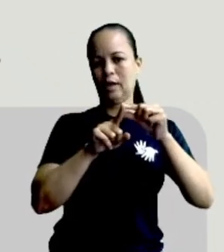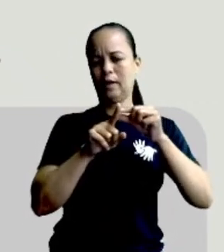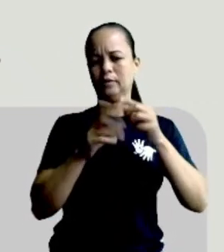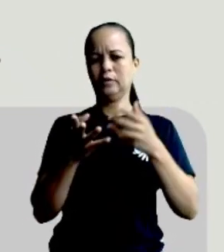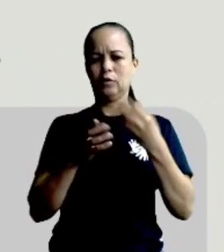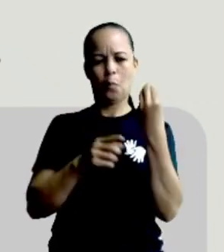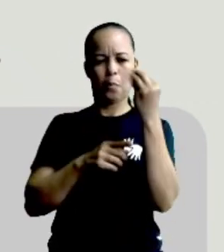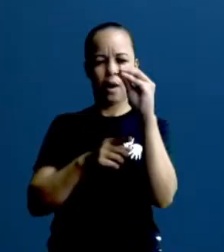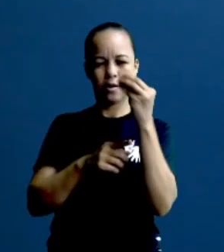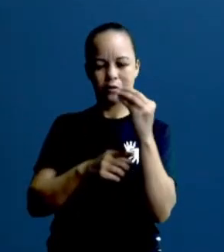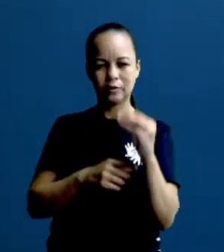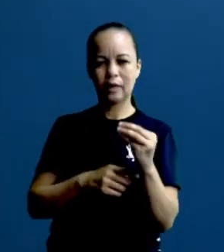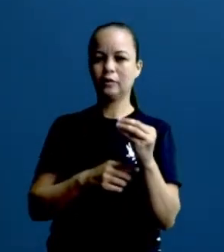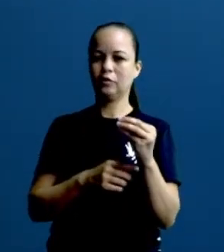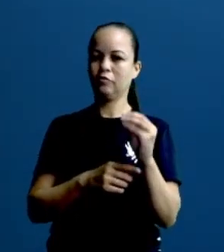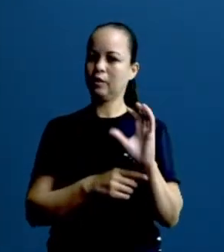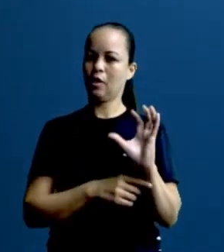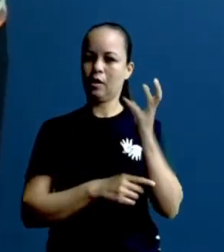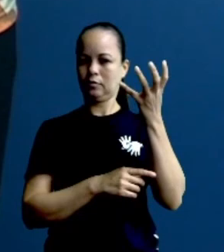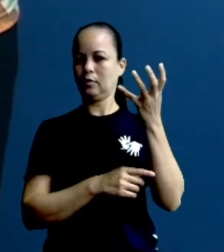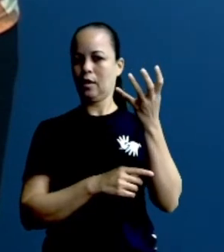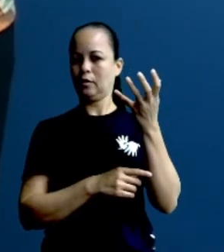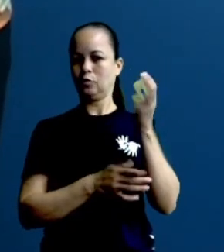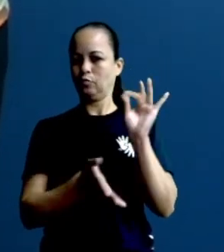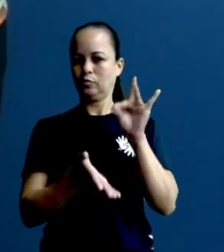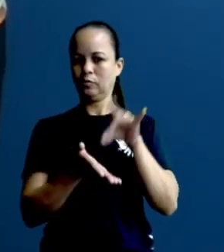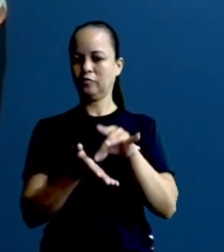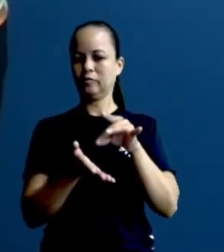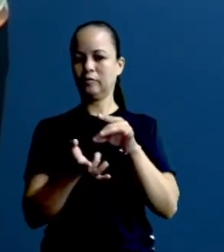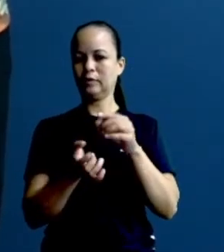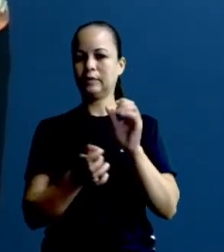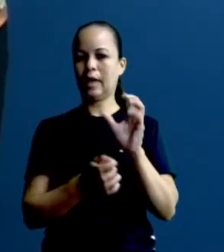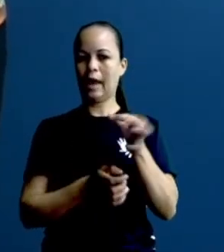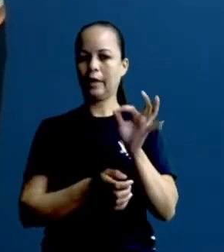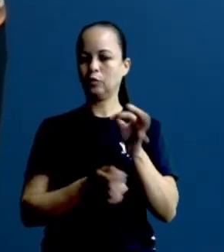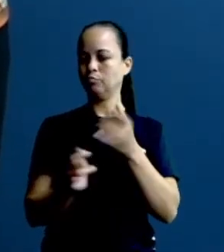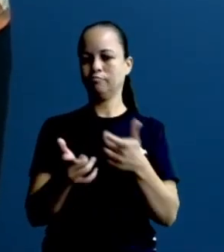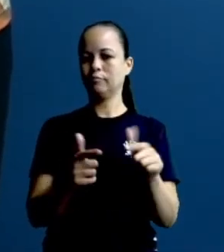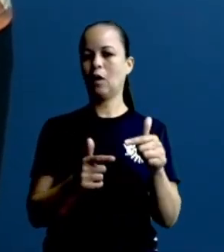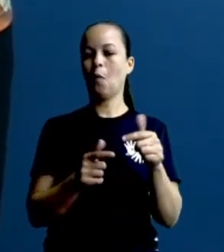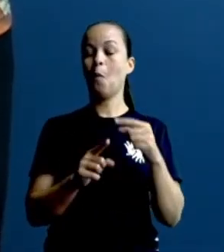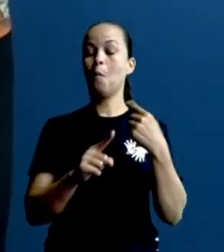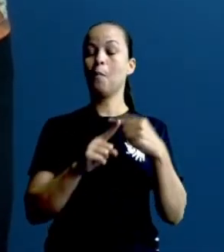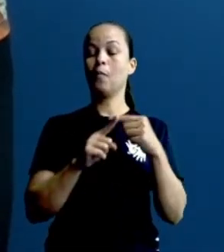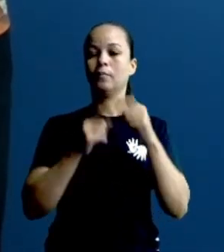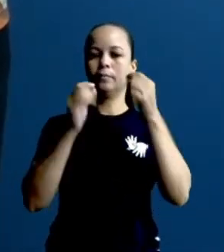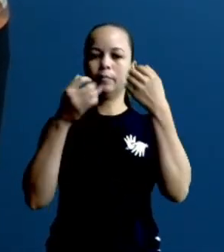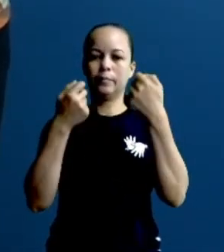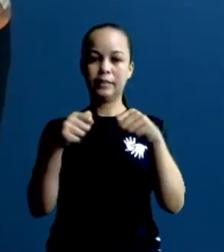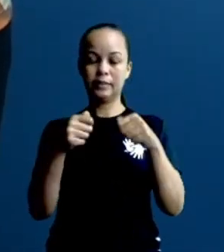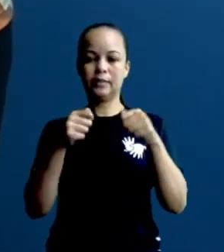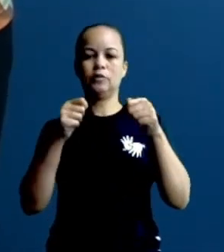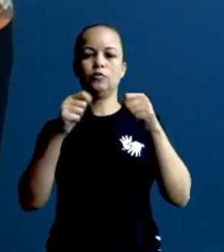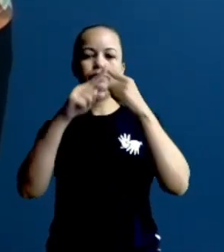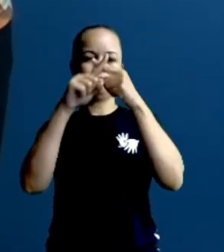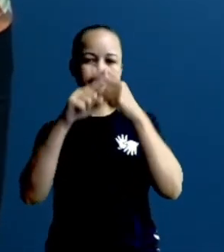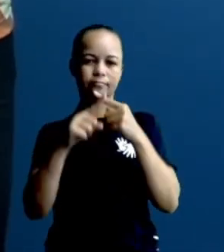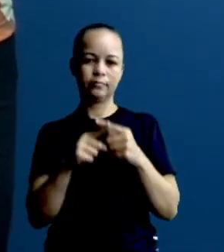aí, não vai dar o resultado favorável. Eu tenho que multiplicar, porque eu estou fazendo agrupamentos,